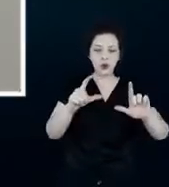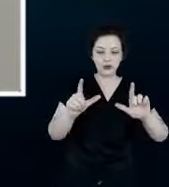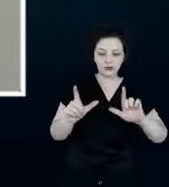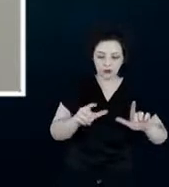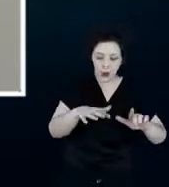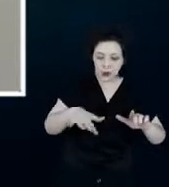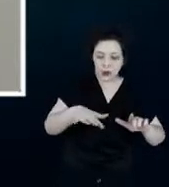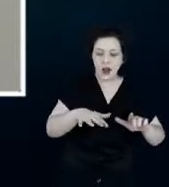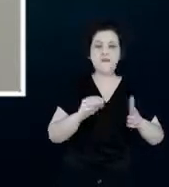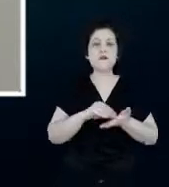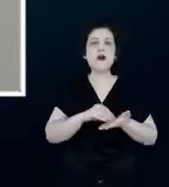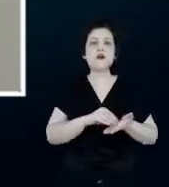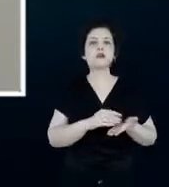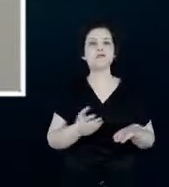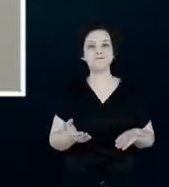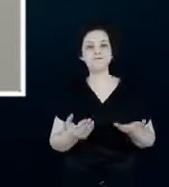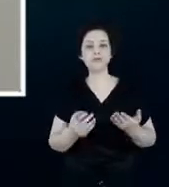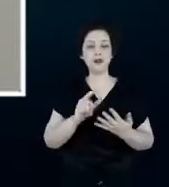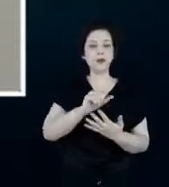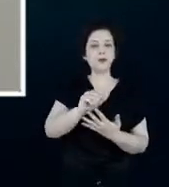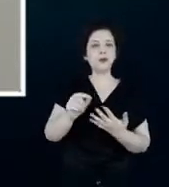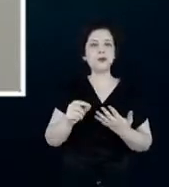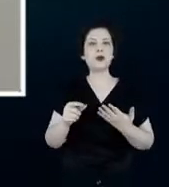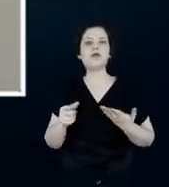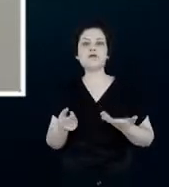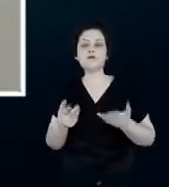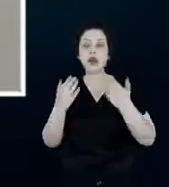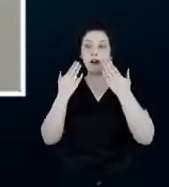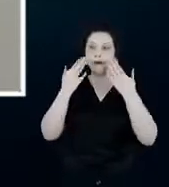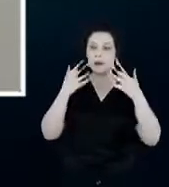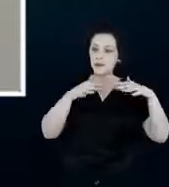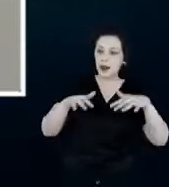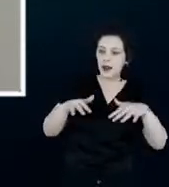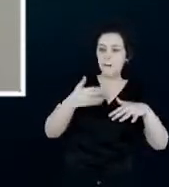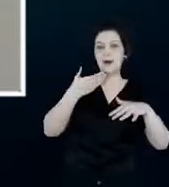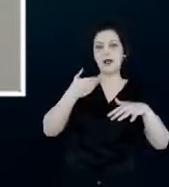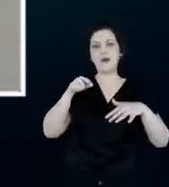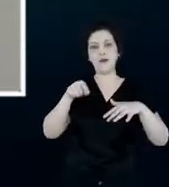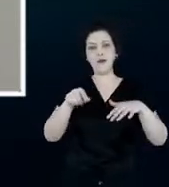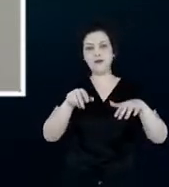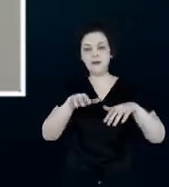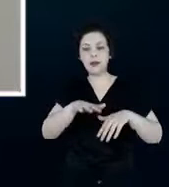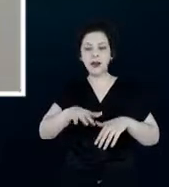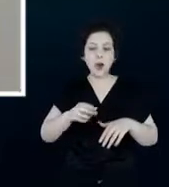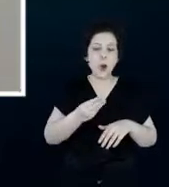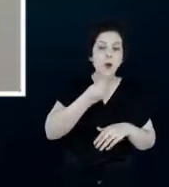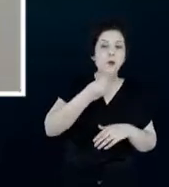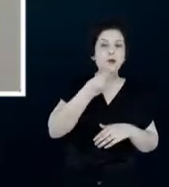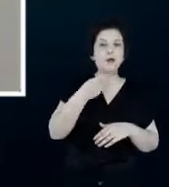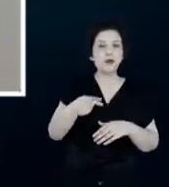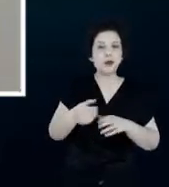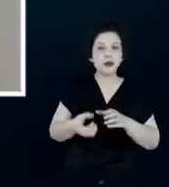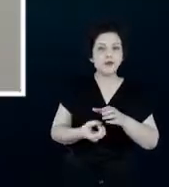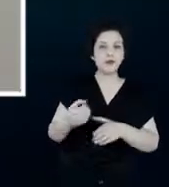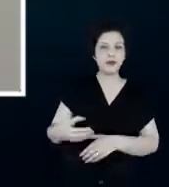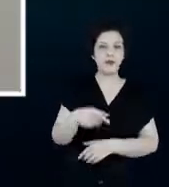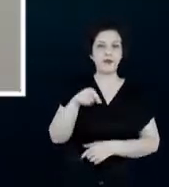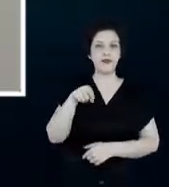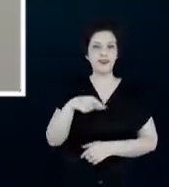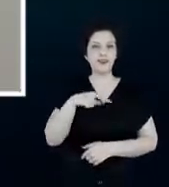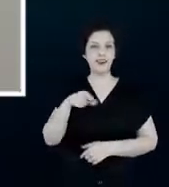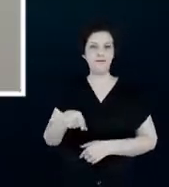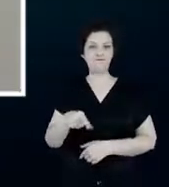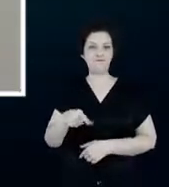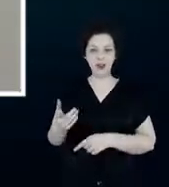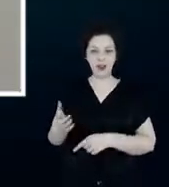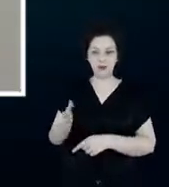eu acho que uma maior compreensão, né, uma maior visibilidade desse espaço de inovação no setor de energia brasileiro vai